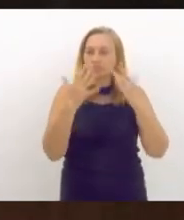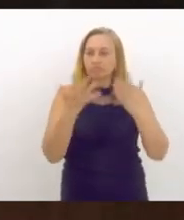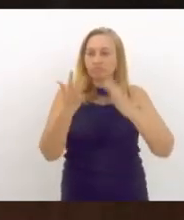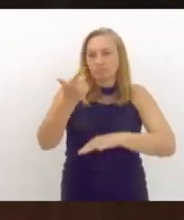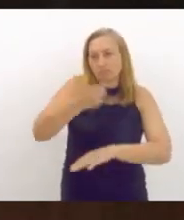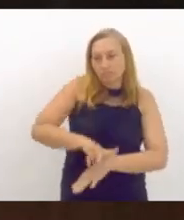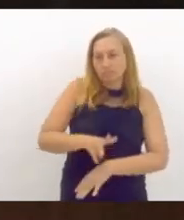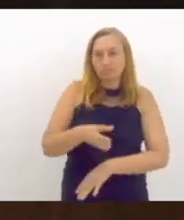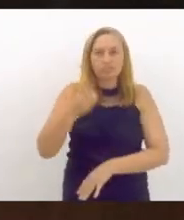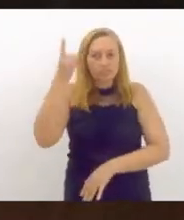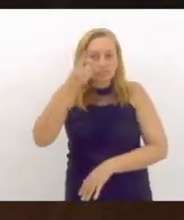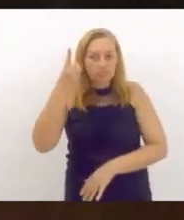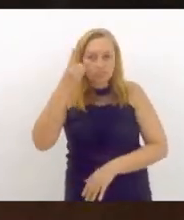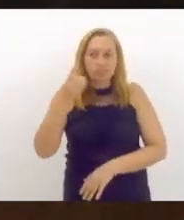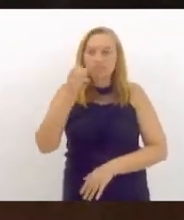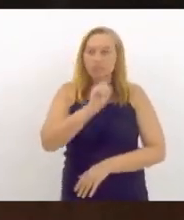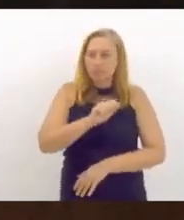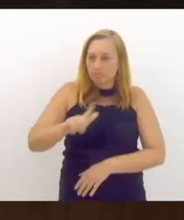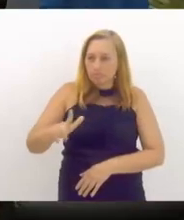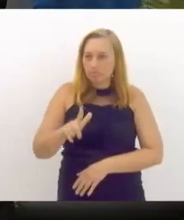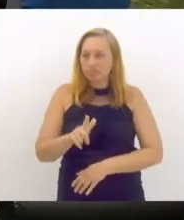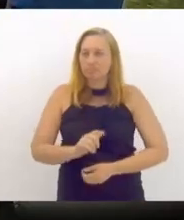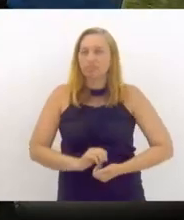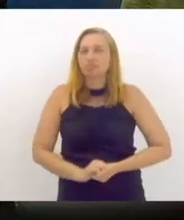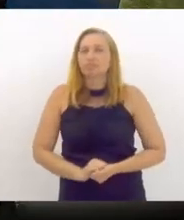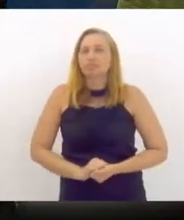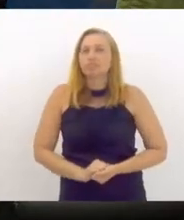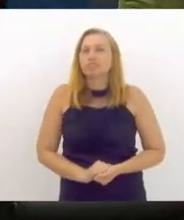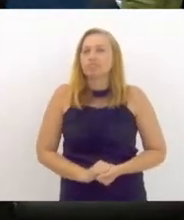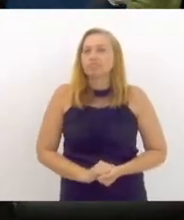uma vez, deputado Daniel Librelon, e é isso.